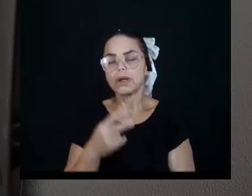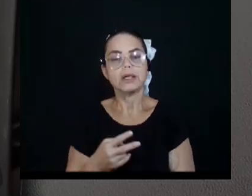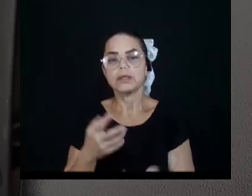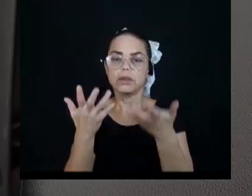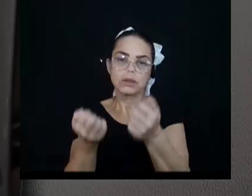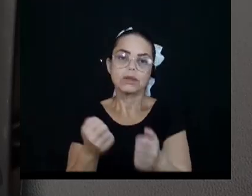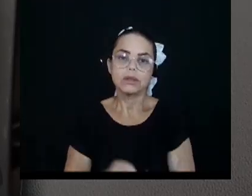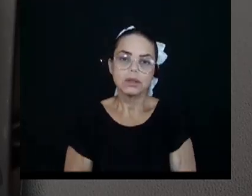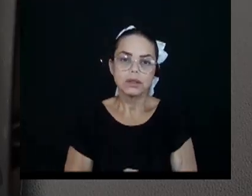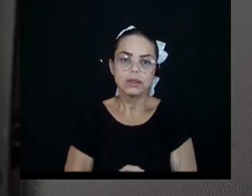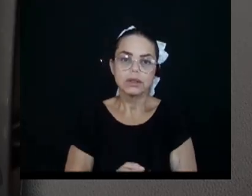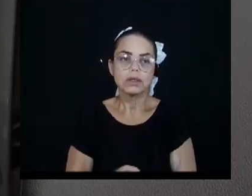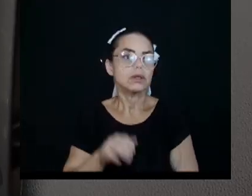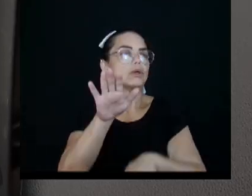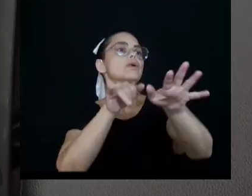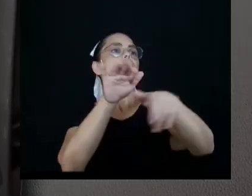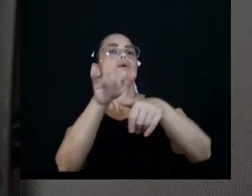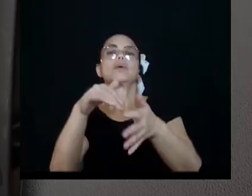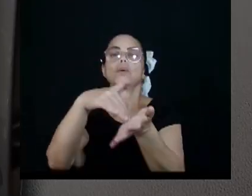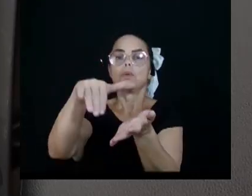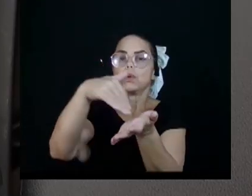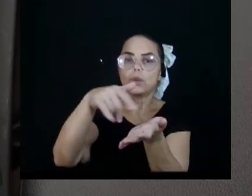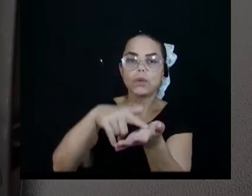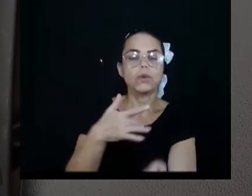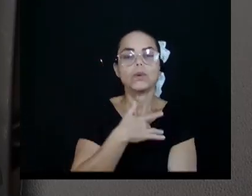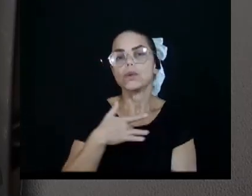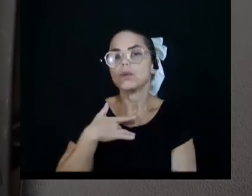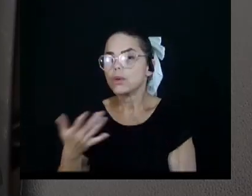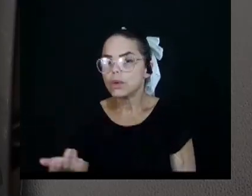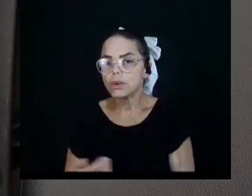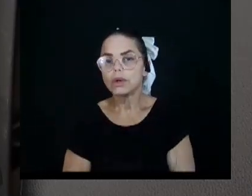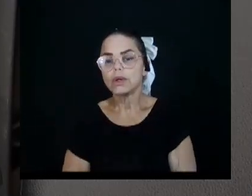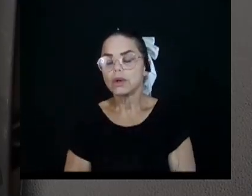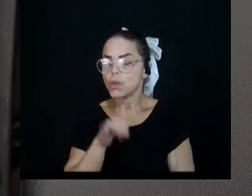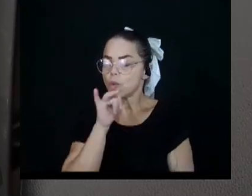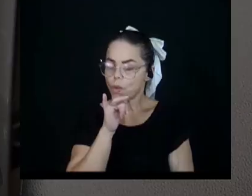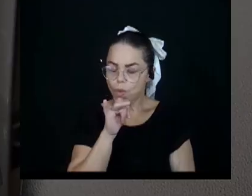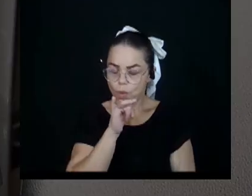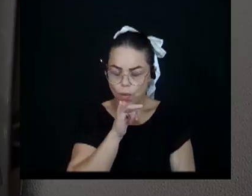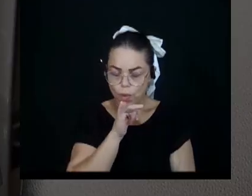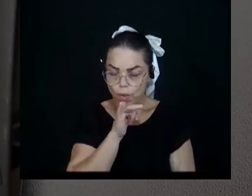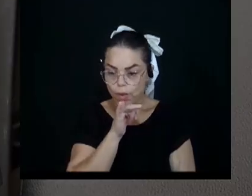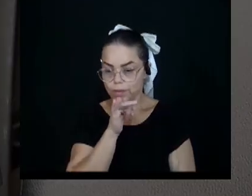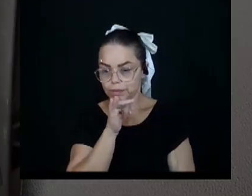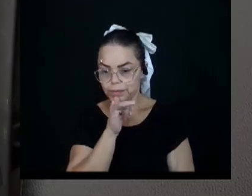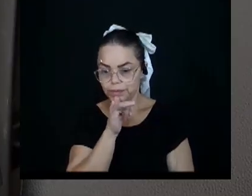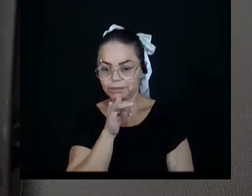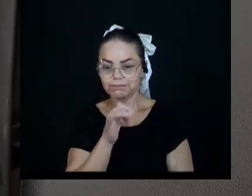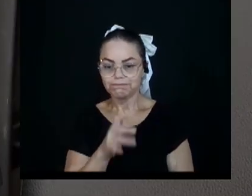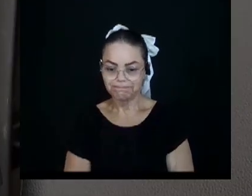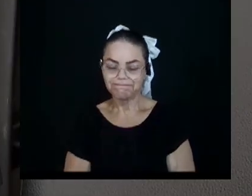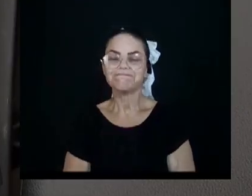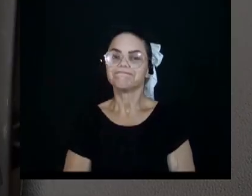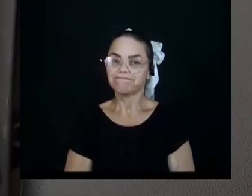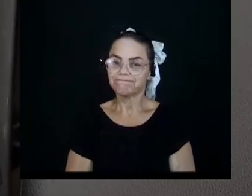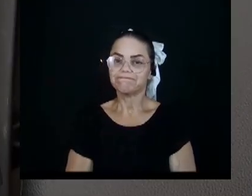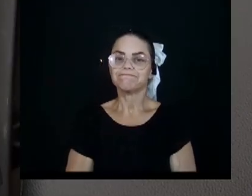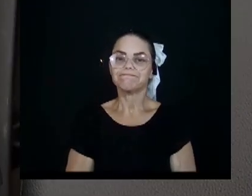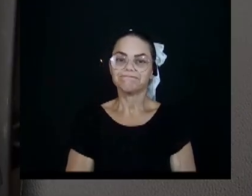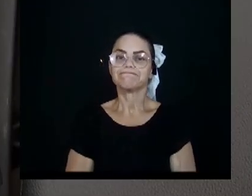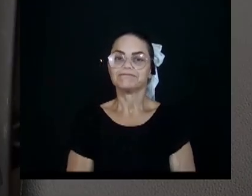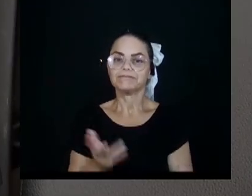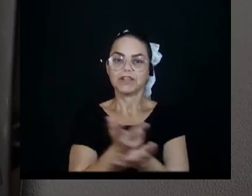do secretário. Aí, eu estou dando um exemplo para dizer que aí a Câmara passa a deixar de cumprir a sua função.